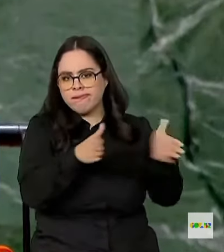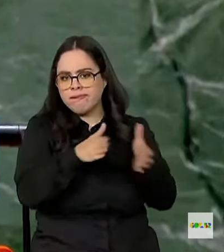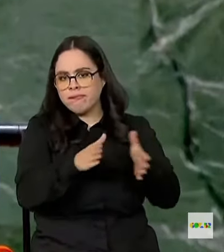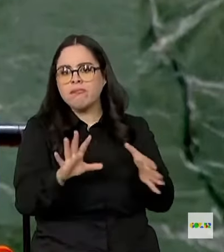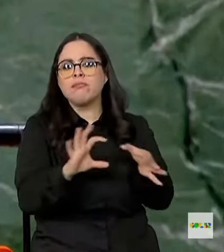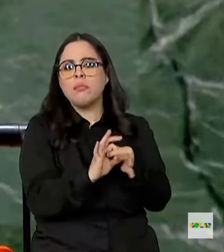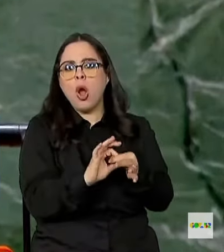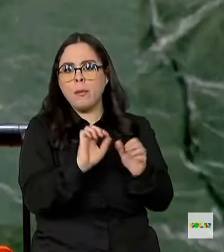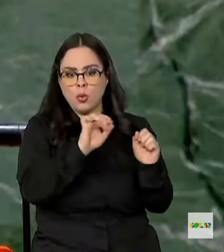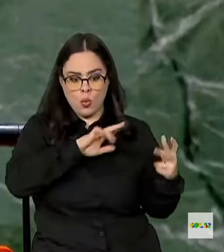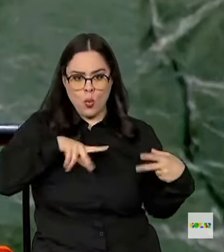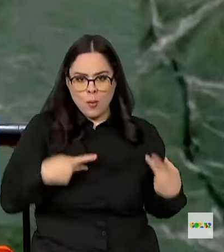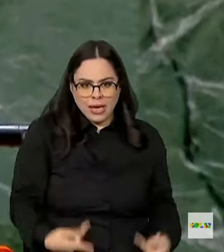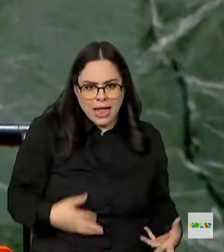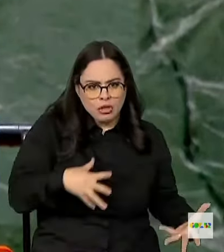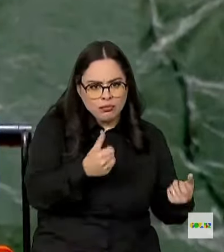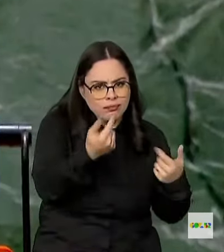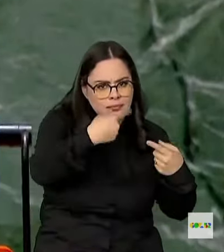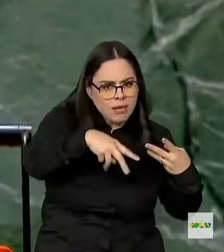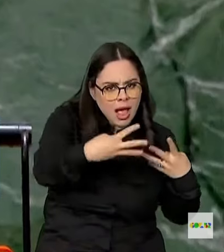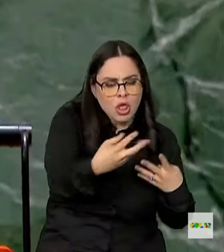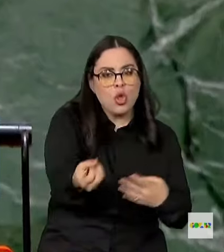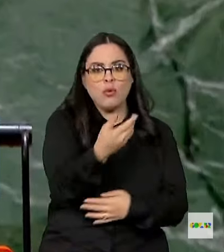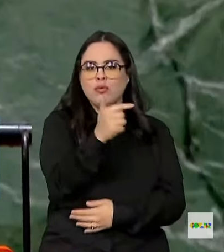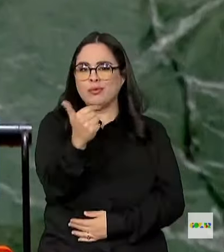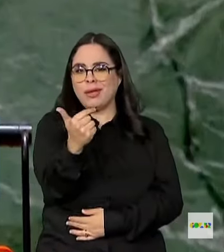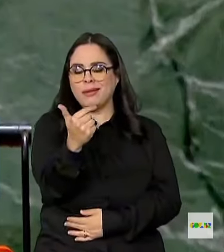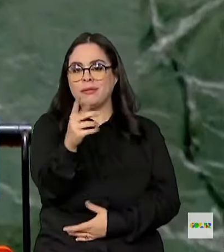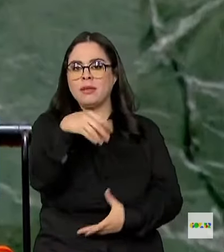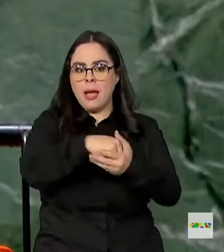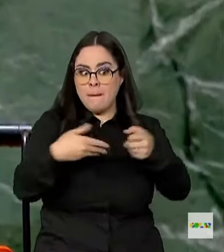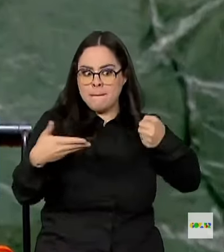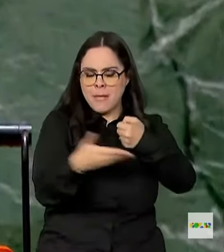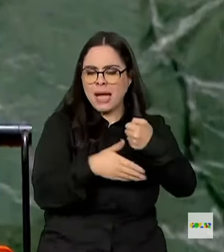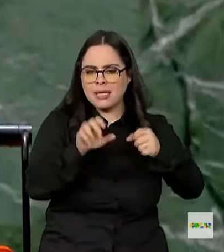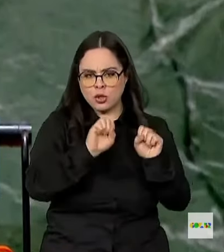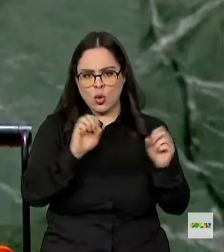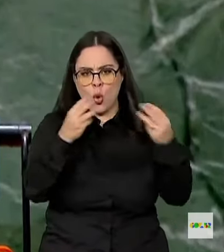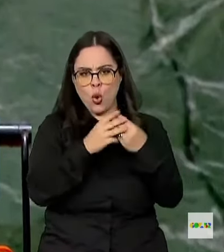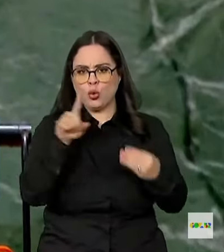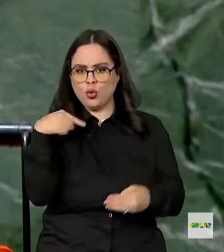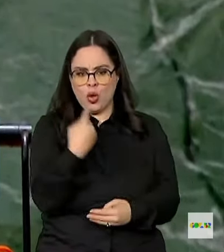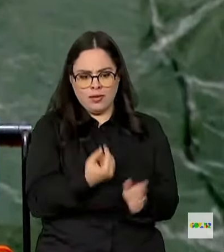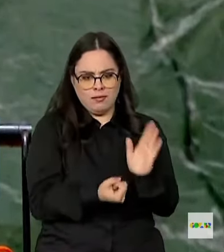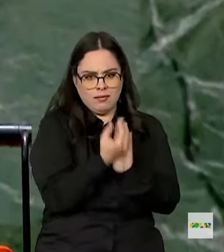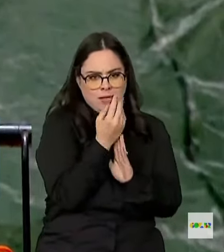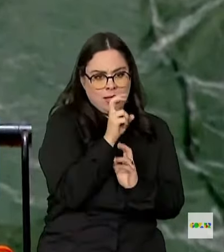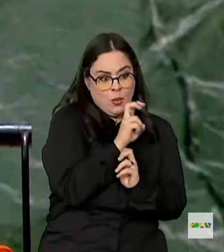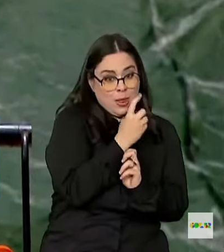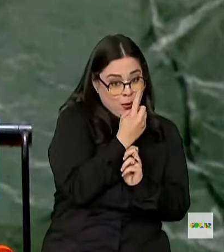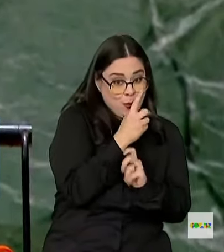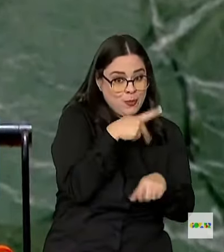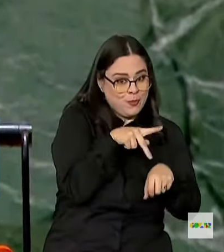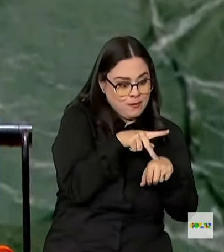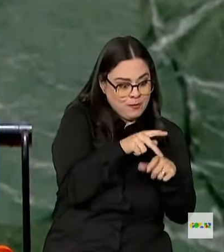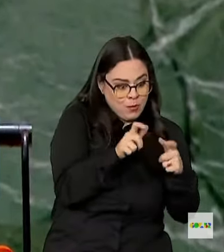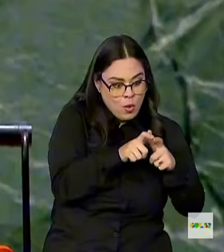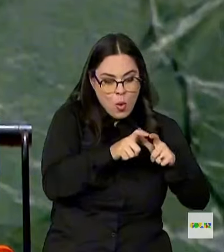prementes da humanidade. Na fundação da ONU, éramos 51 países. Hoje,